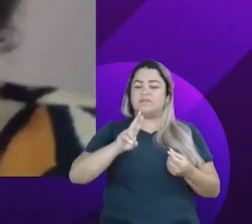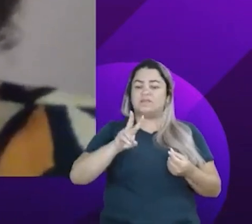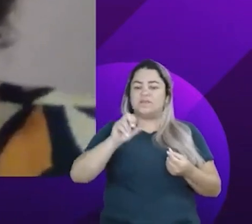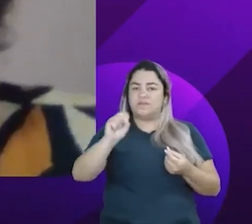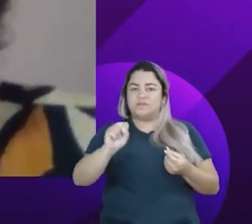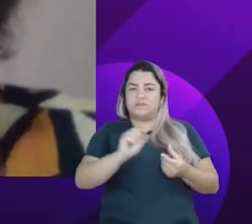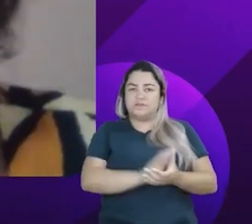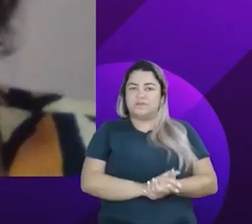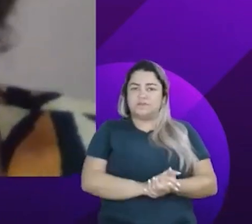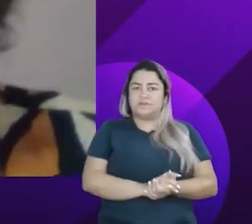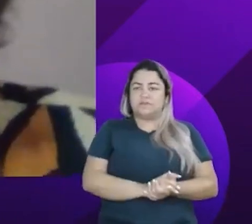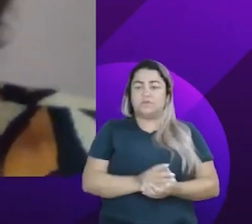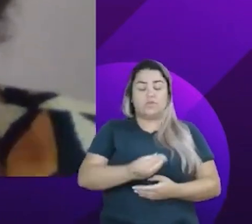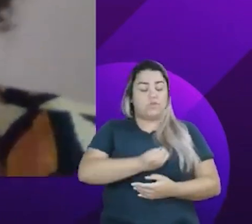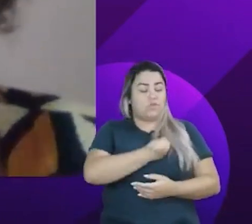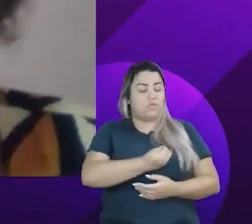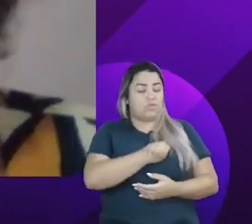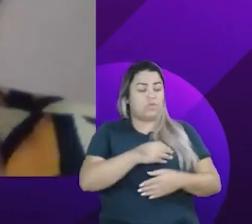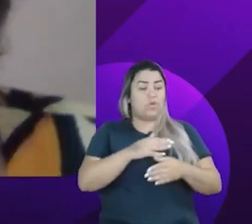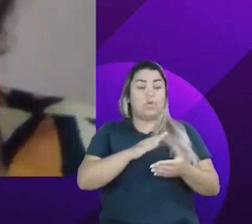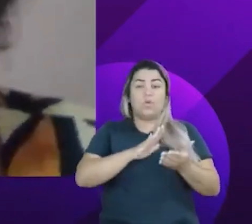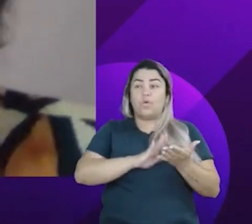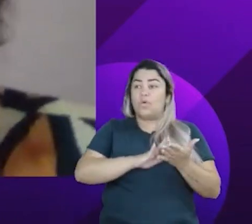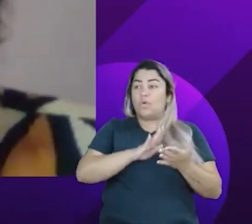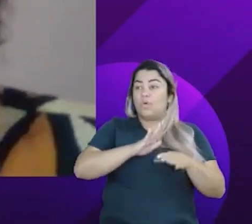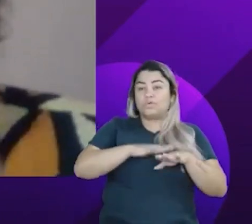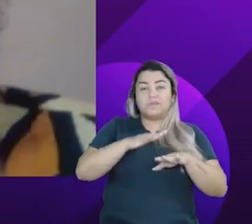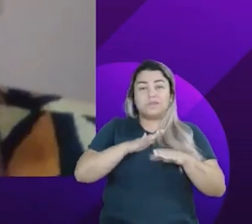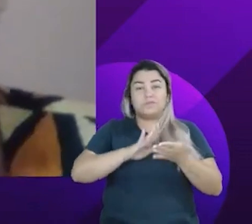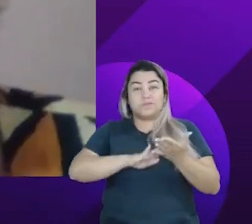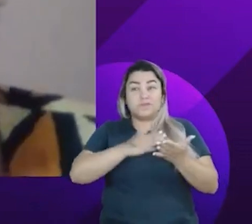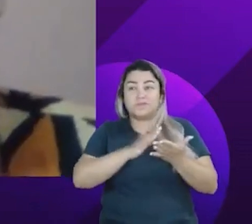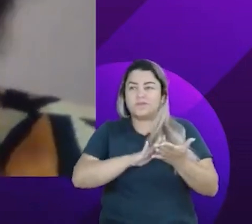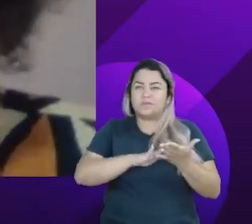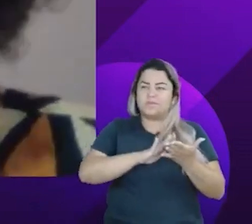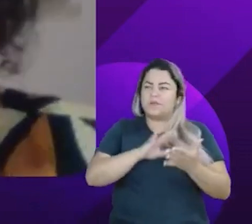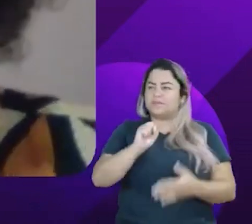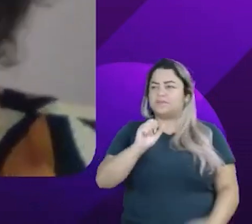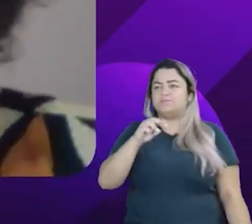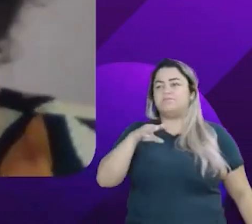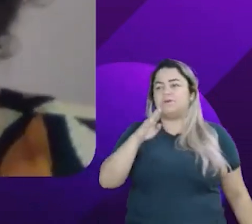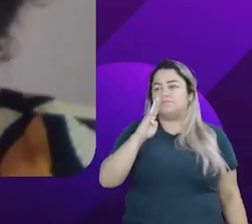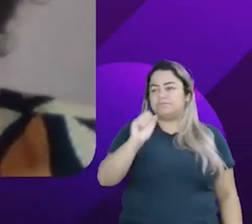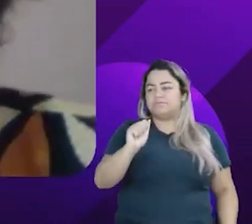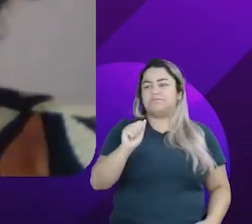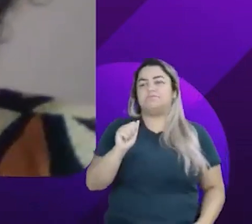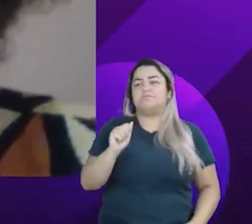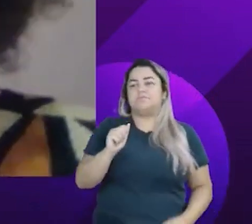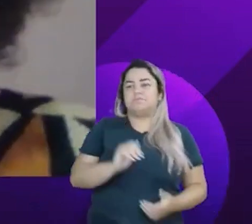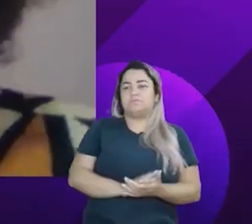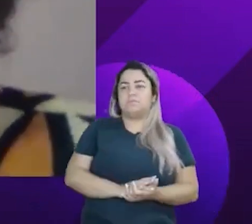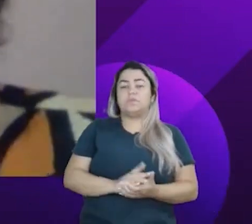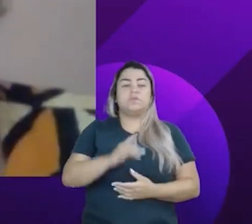viva um samba onde todo o matriarcado está ali, né? Eu tenho